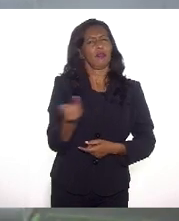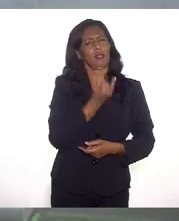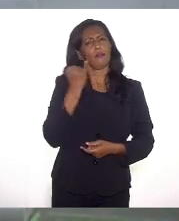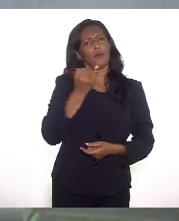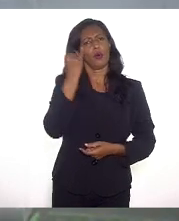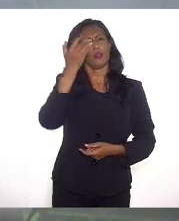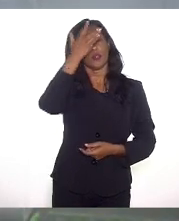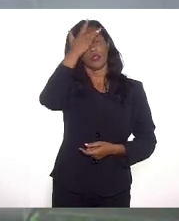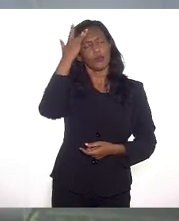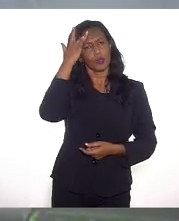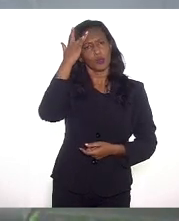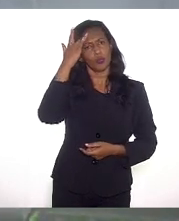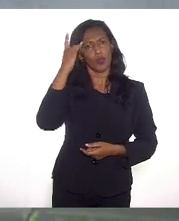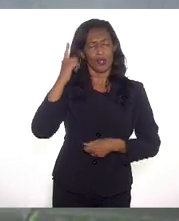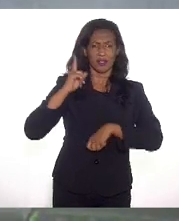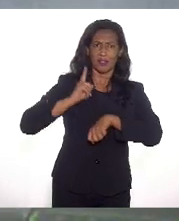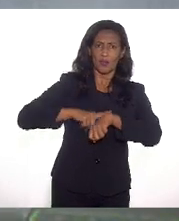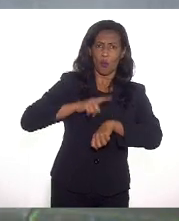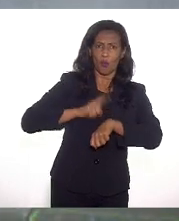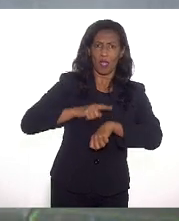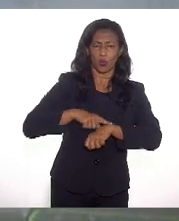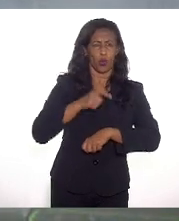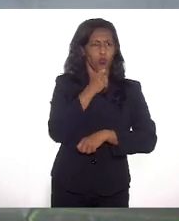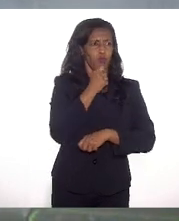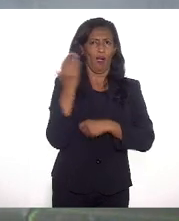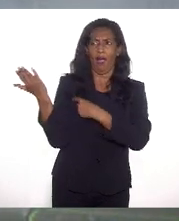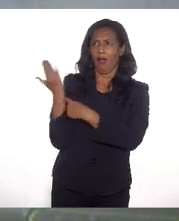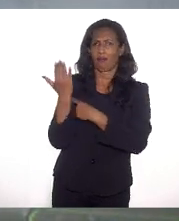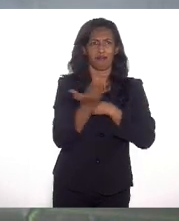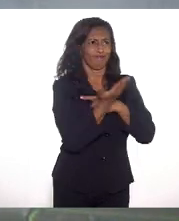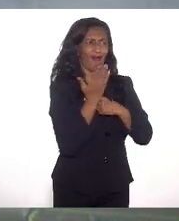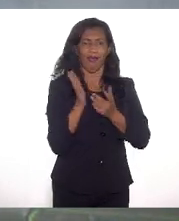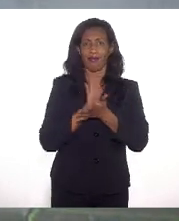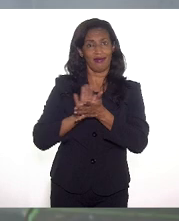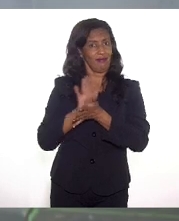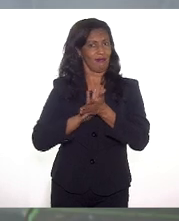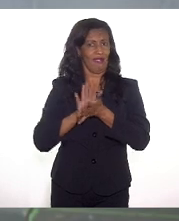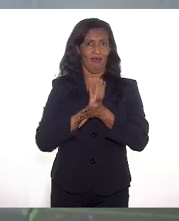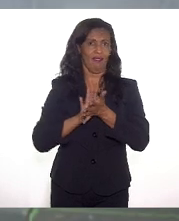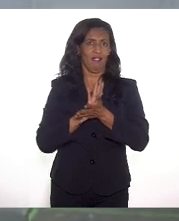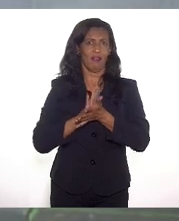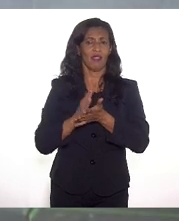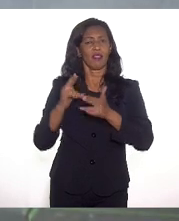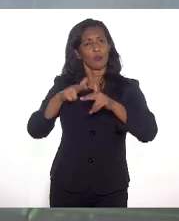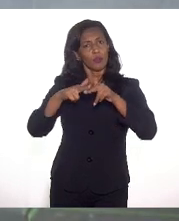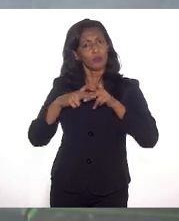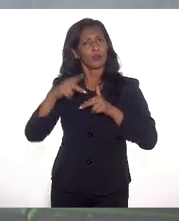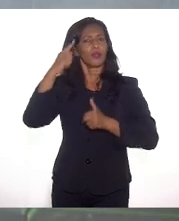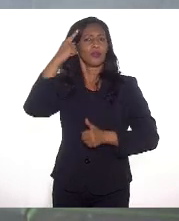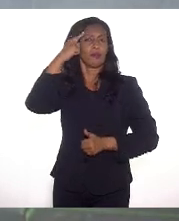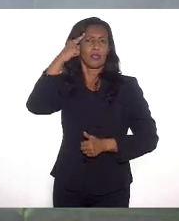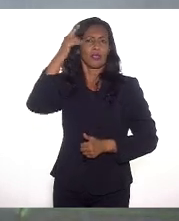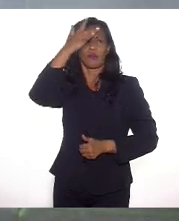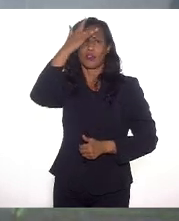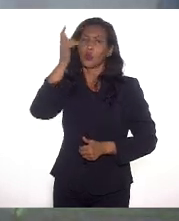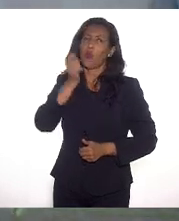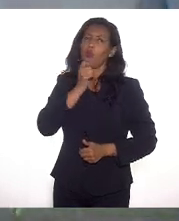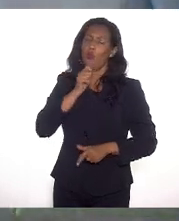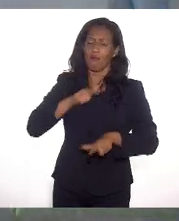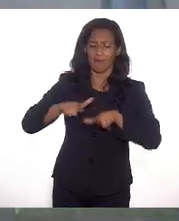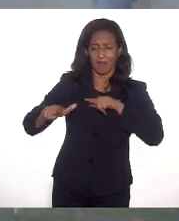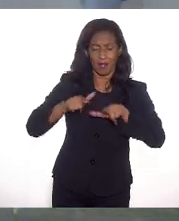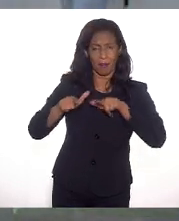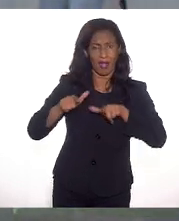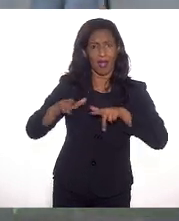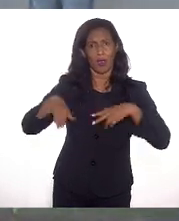está, nesse momento, Vinícius, desassistida. E, por isso, também pensamos nos desempregados que, por mais que, no primeiro